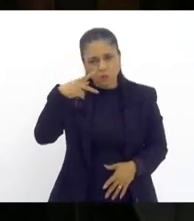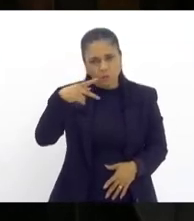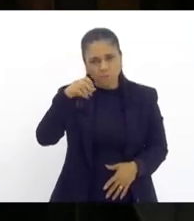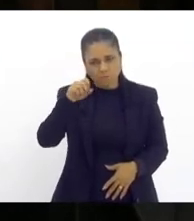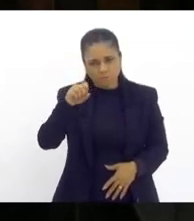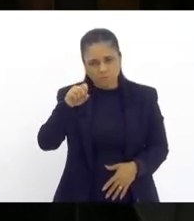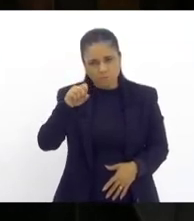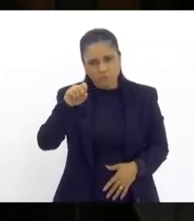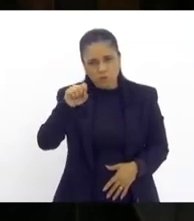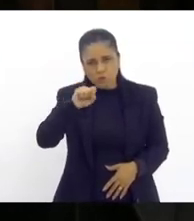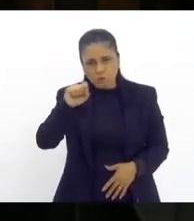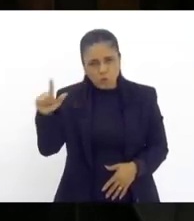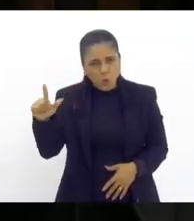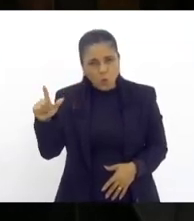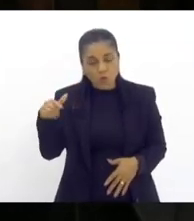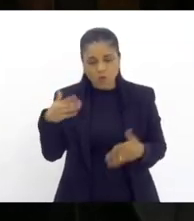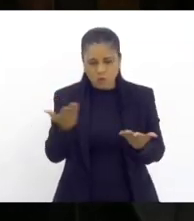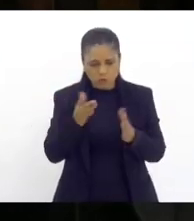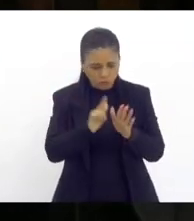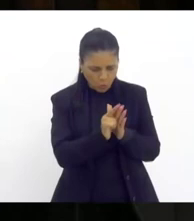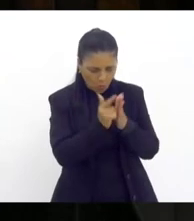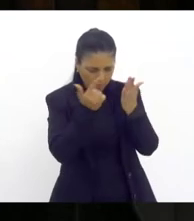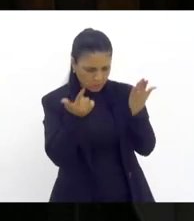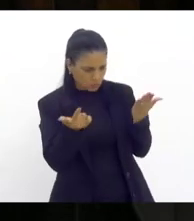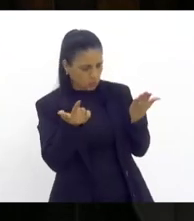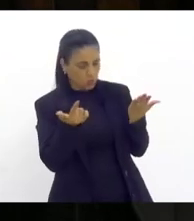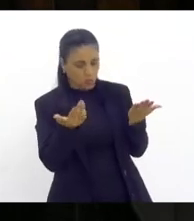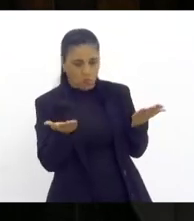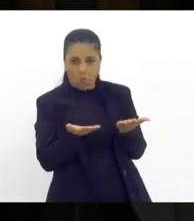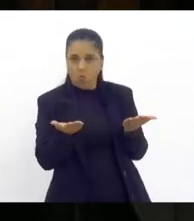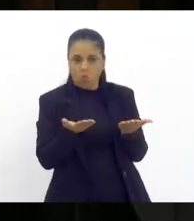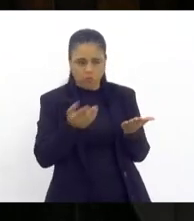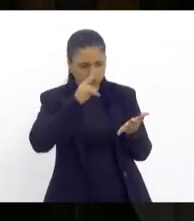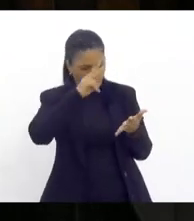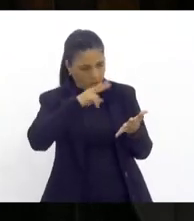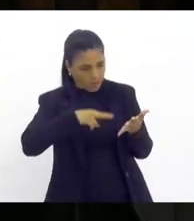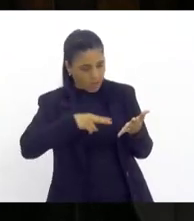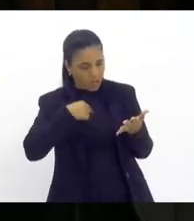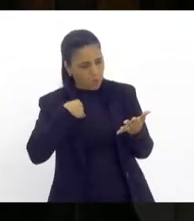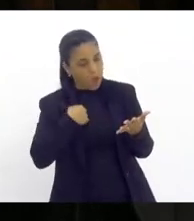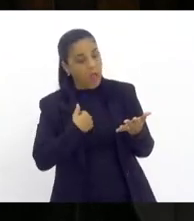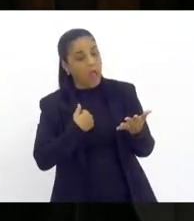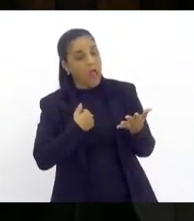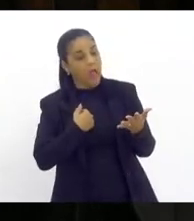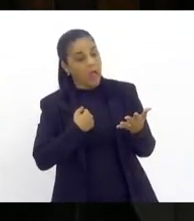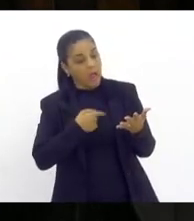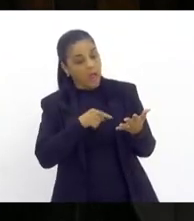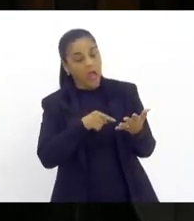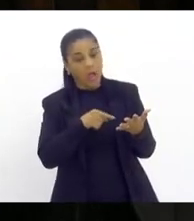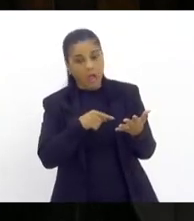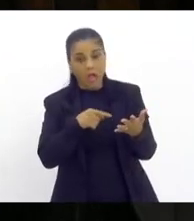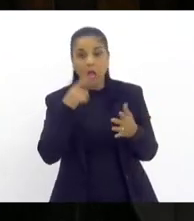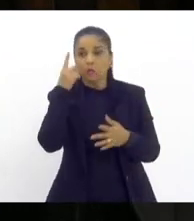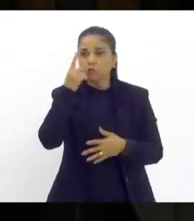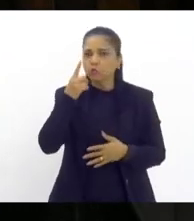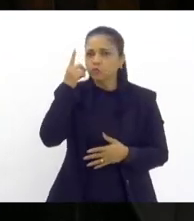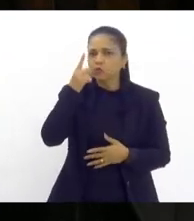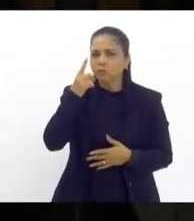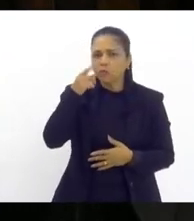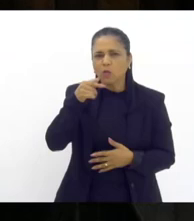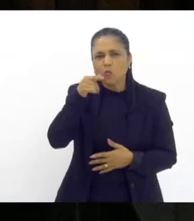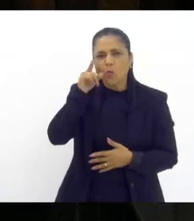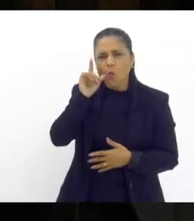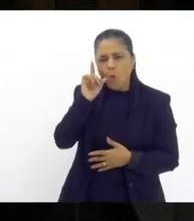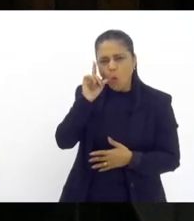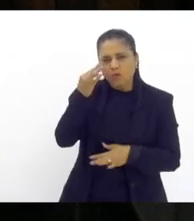não me surpreendeu quando abro o jornal hoje e vejo o motivo pelo qual os deputados do PSOL faltaram o trabalho